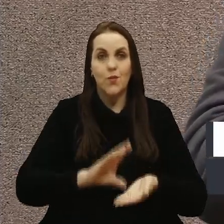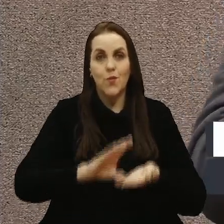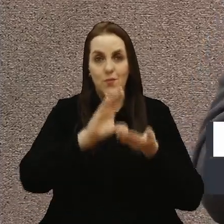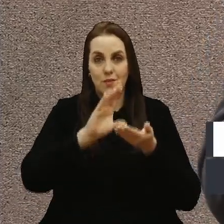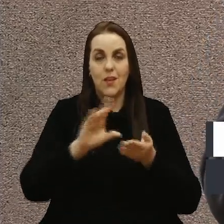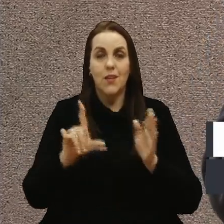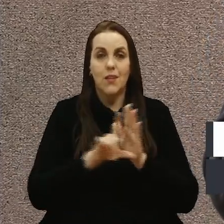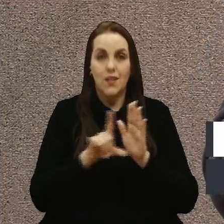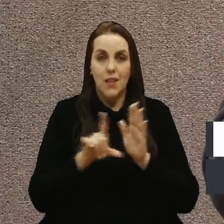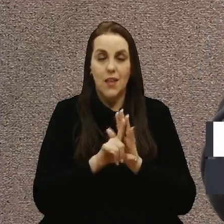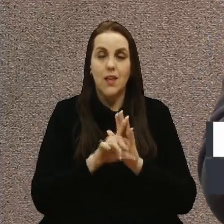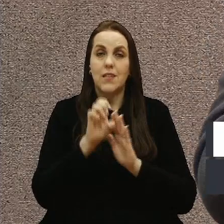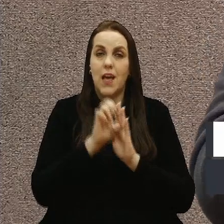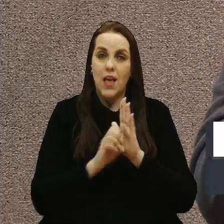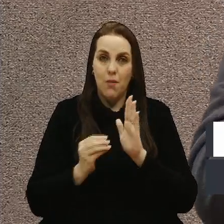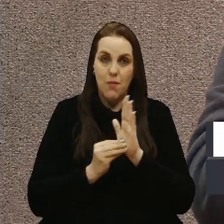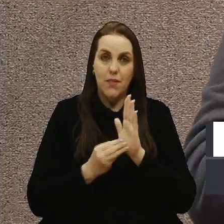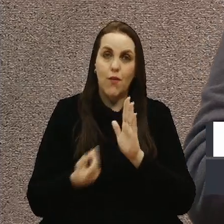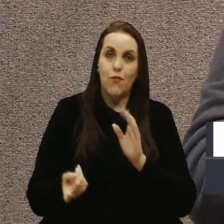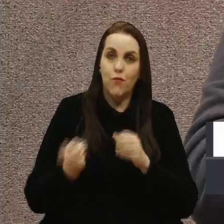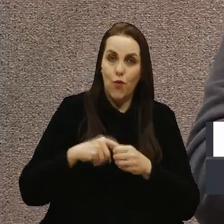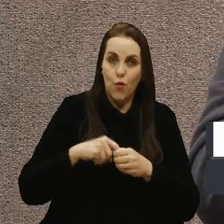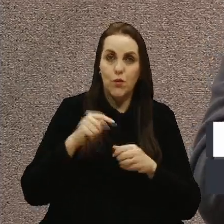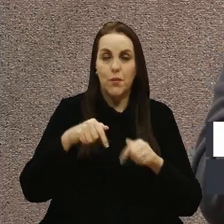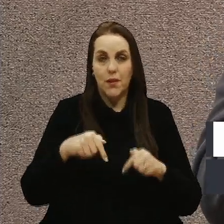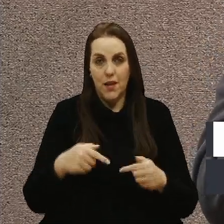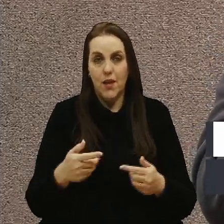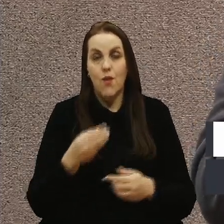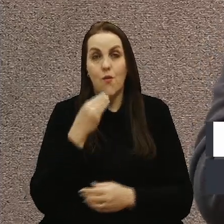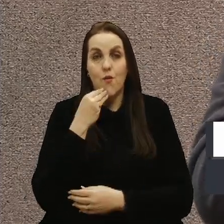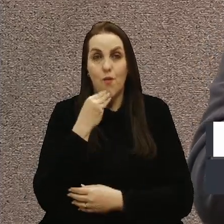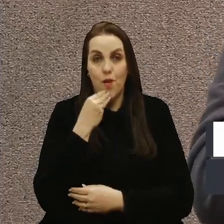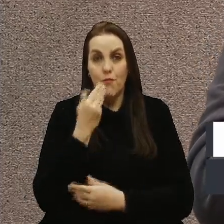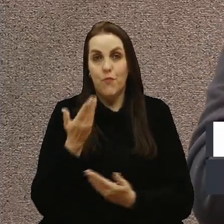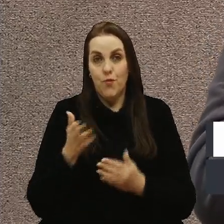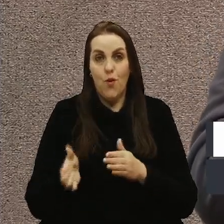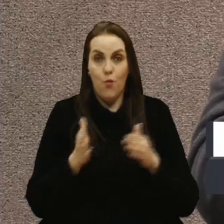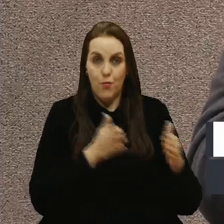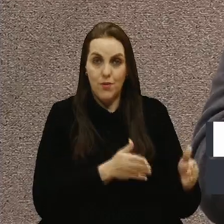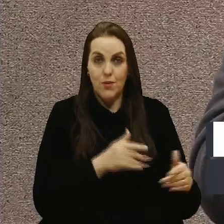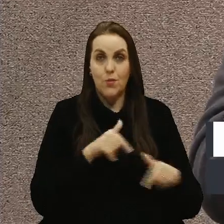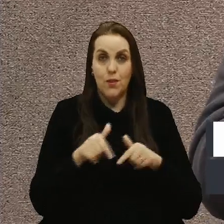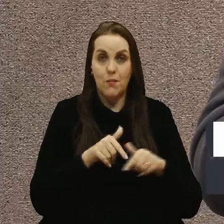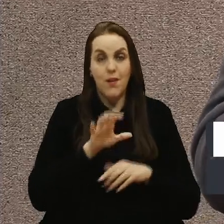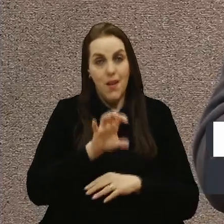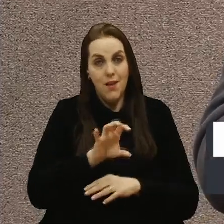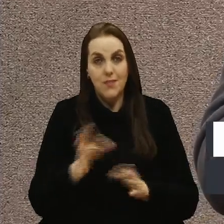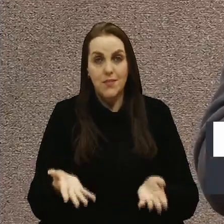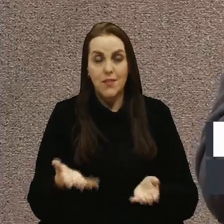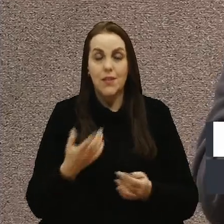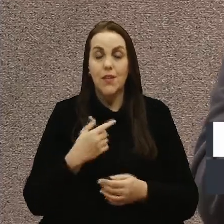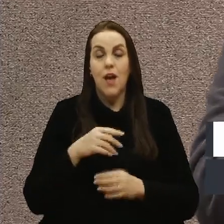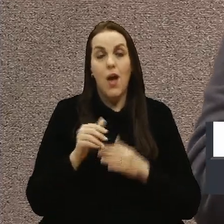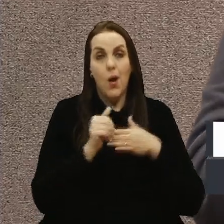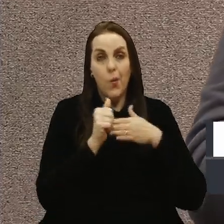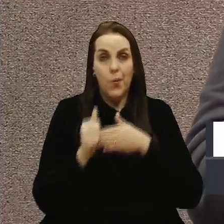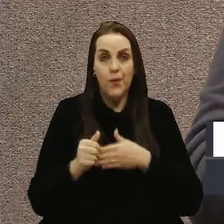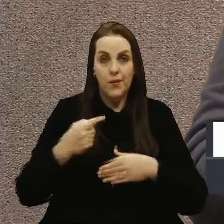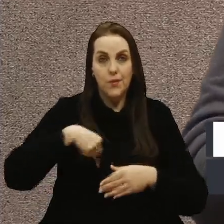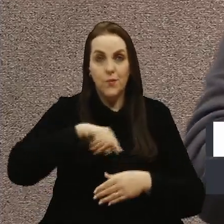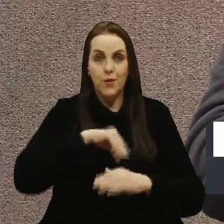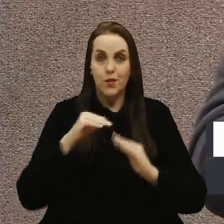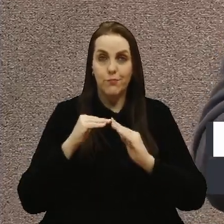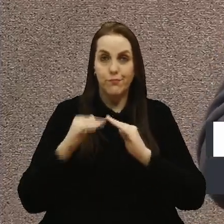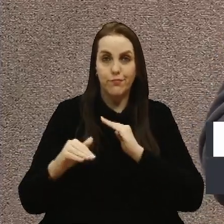legislação, essa emenda retorna a esta casa. Óbvio, eu entendo o trabalho da oposição fazer isso, mas a orientação é nós não aprovarmos ela justamente porque isso